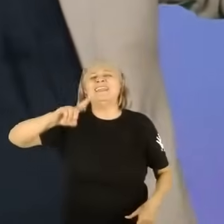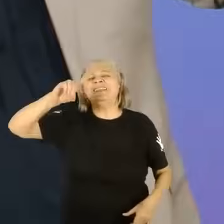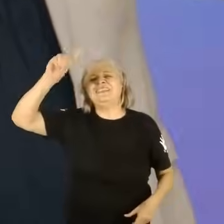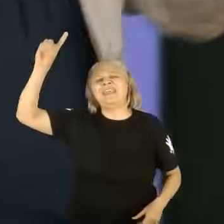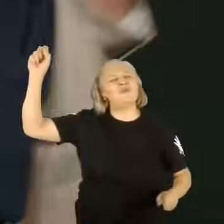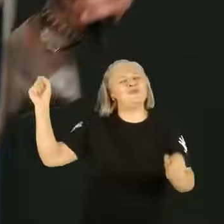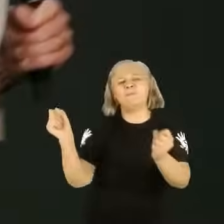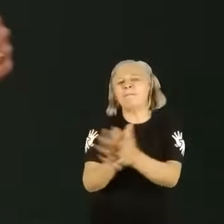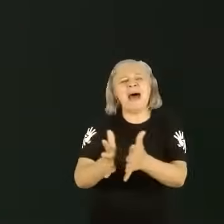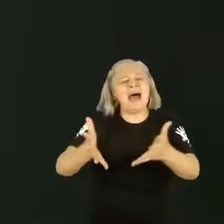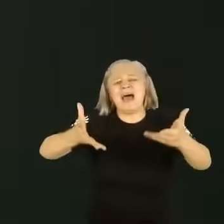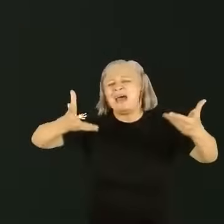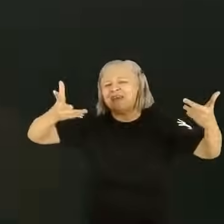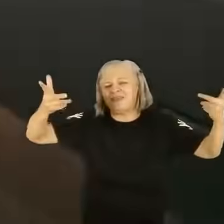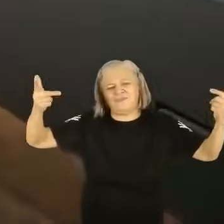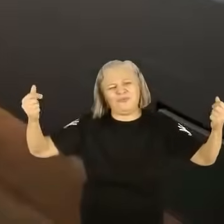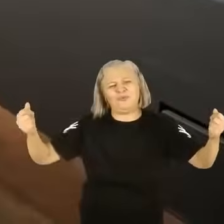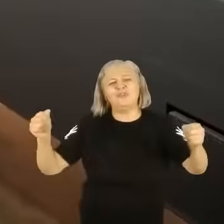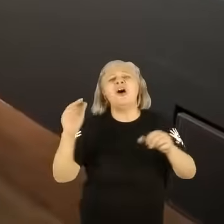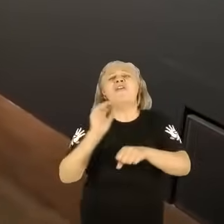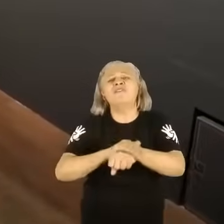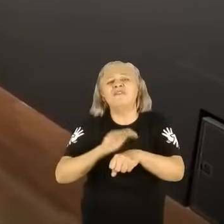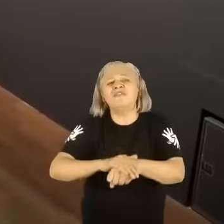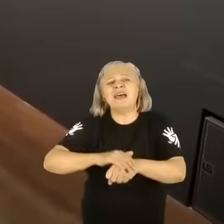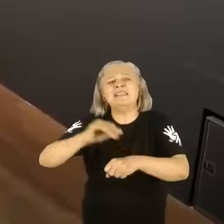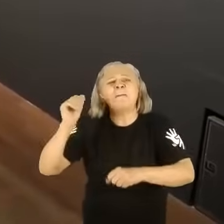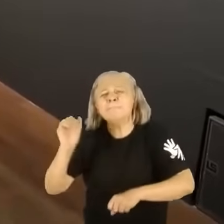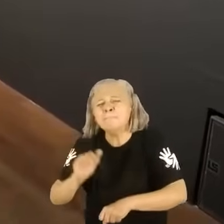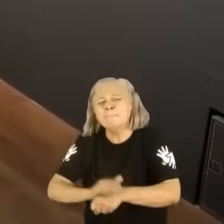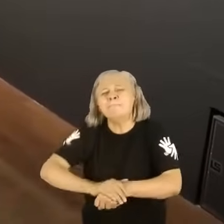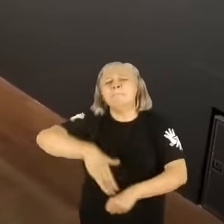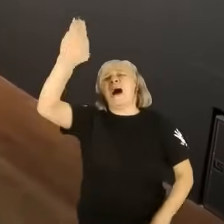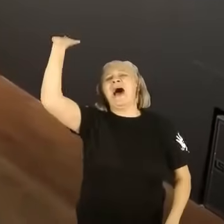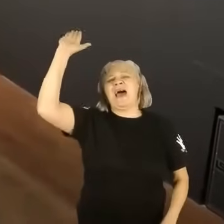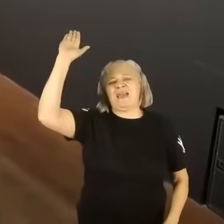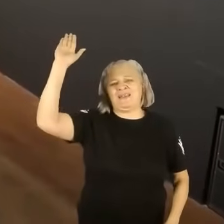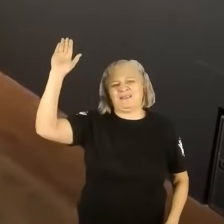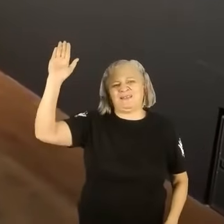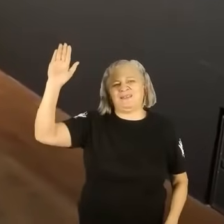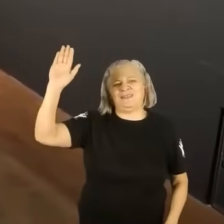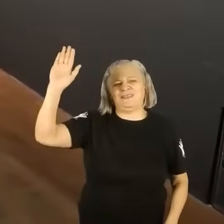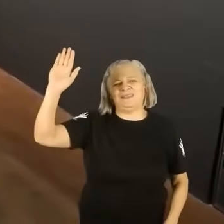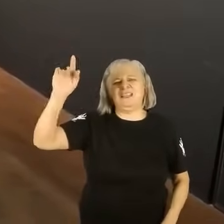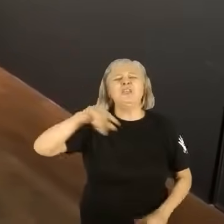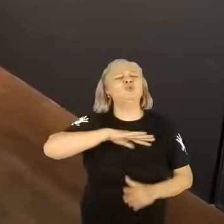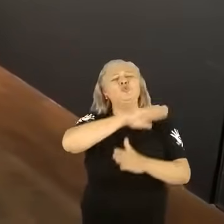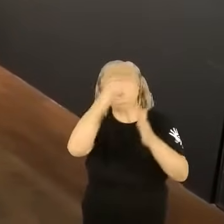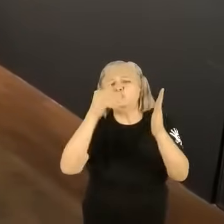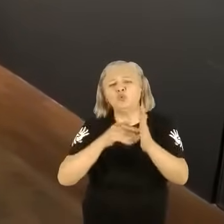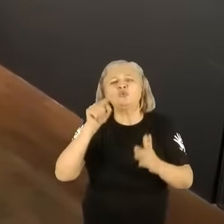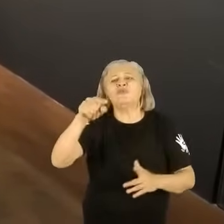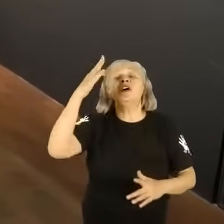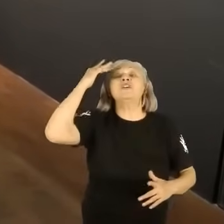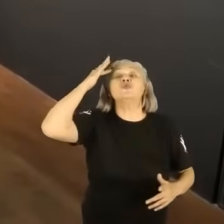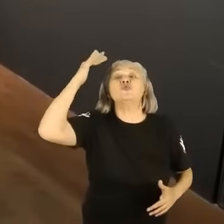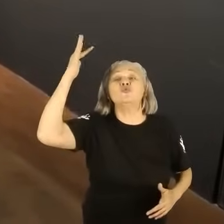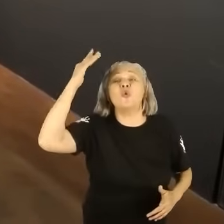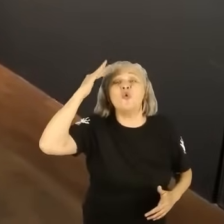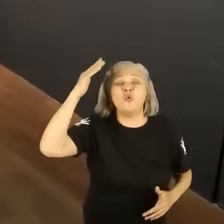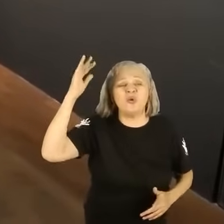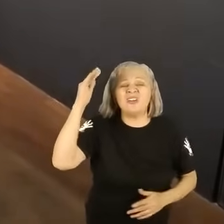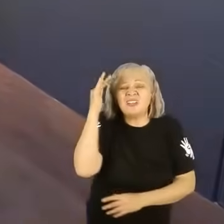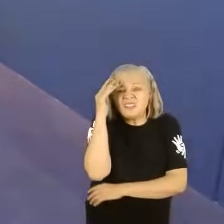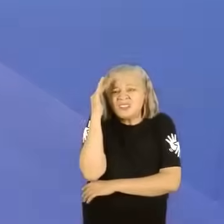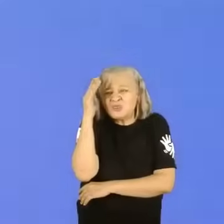infinitamente mais de tudo que você pensa, de tudo que você sonha. Sonhe grande. Essa mulher